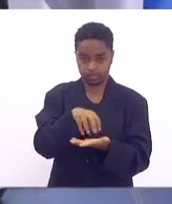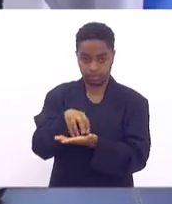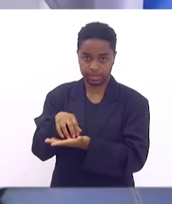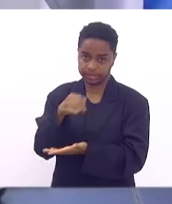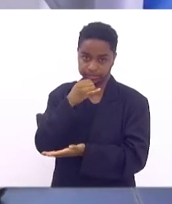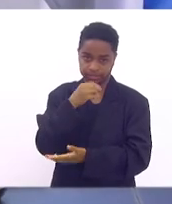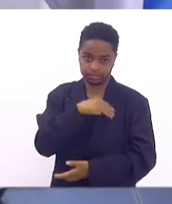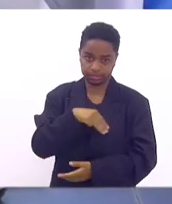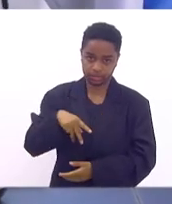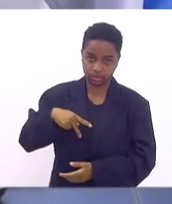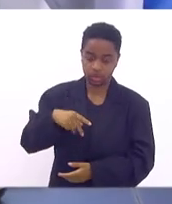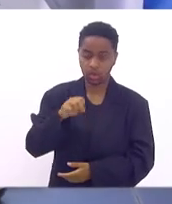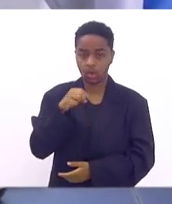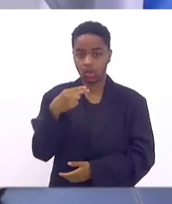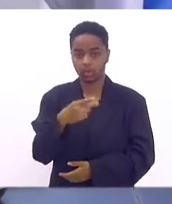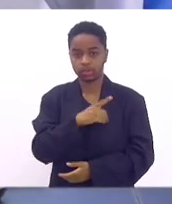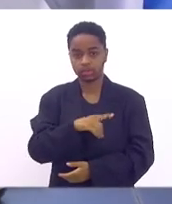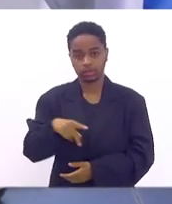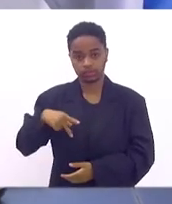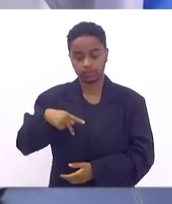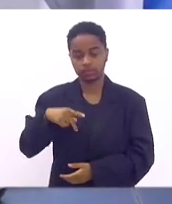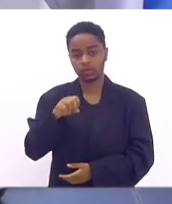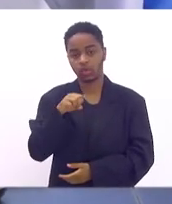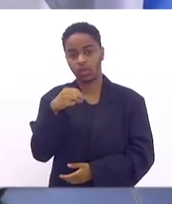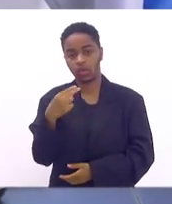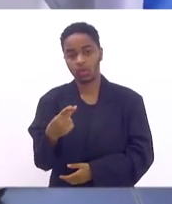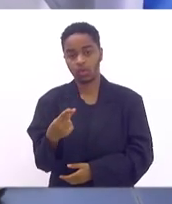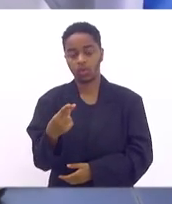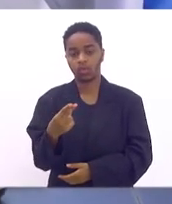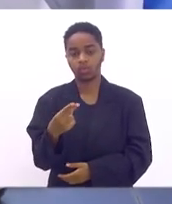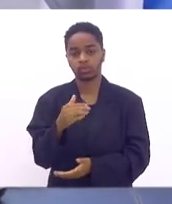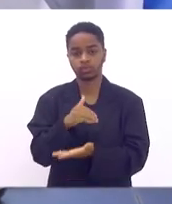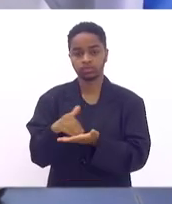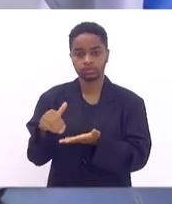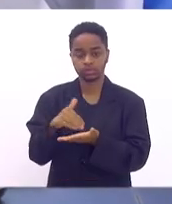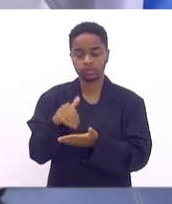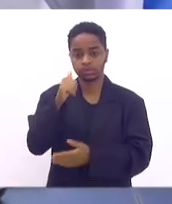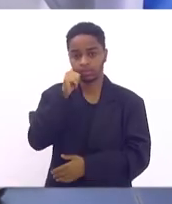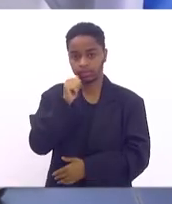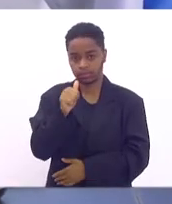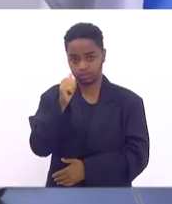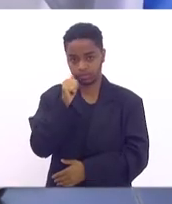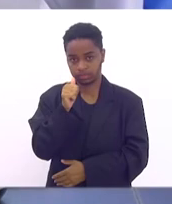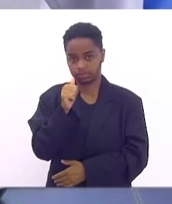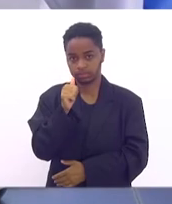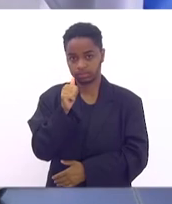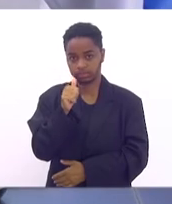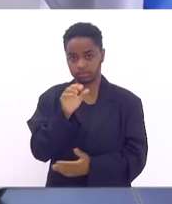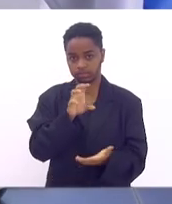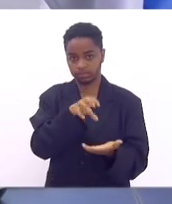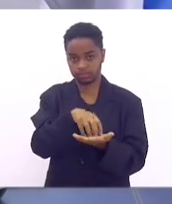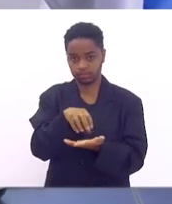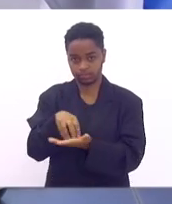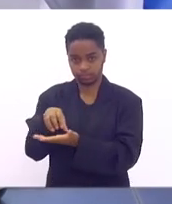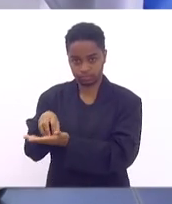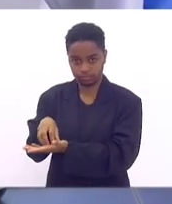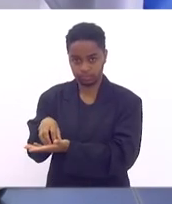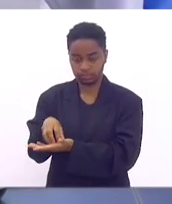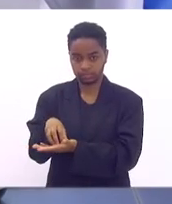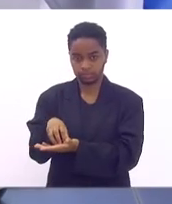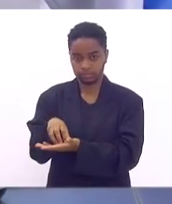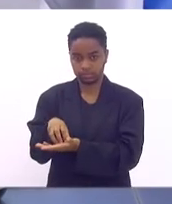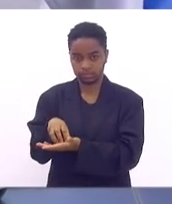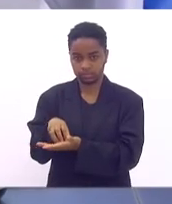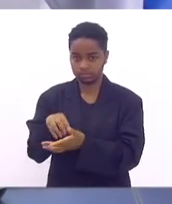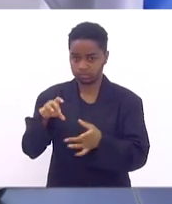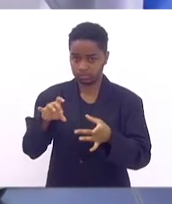Ministério Público, seja da Defensoria, seja da Secretaria da Mulher, né? Esses organismos estão conversando